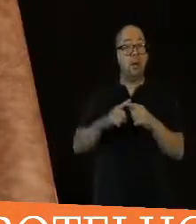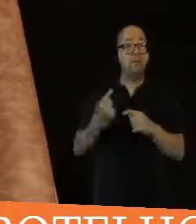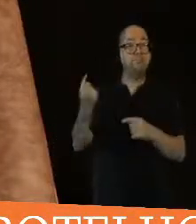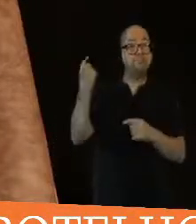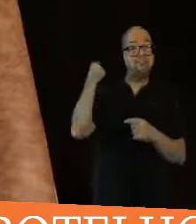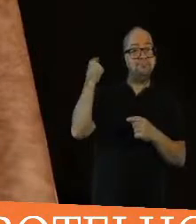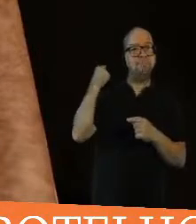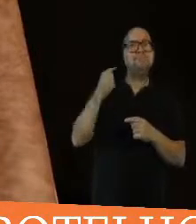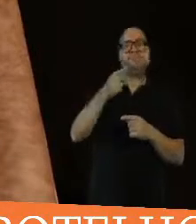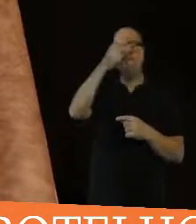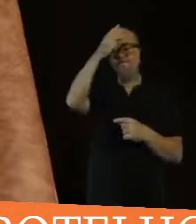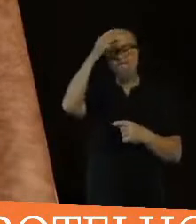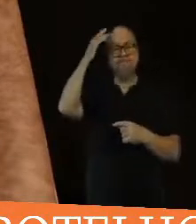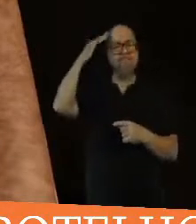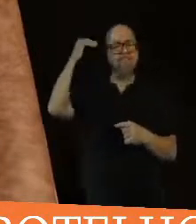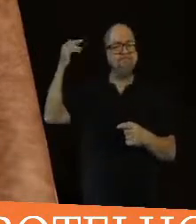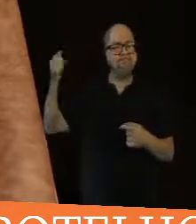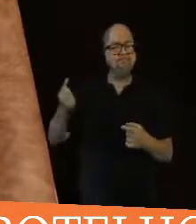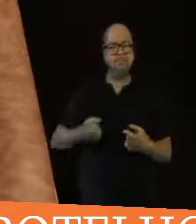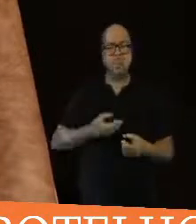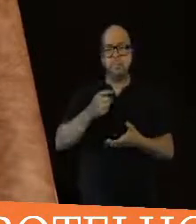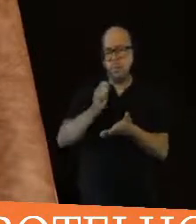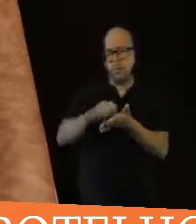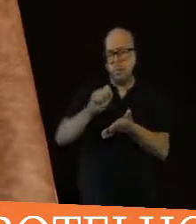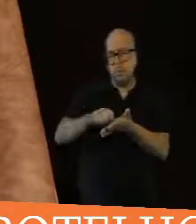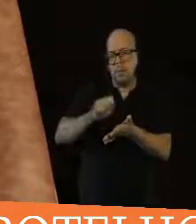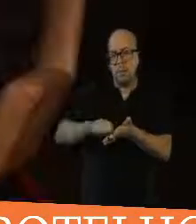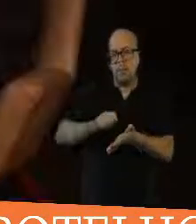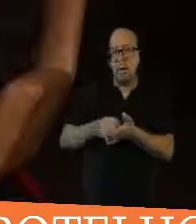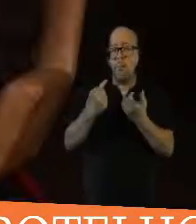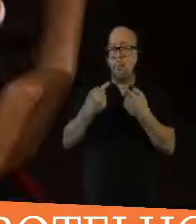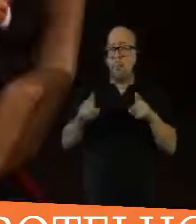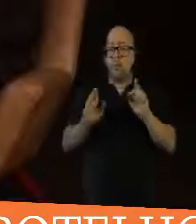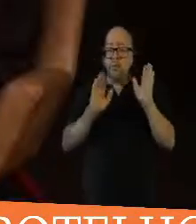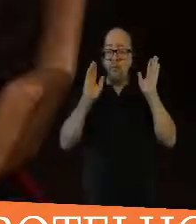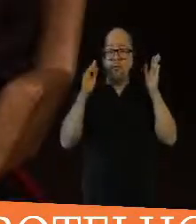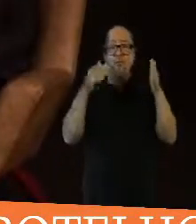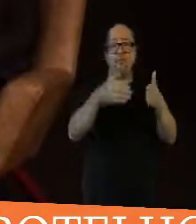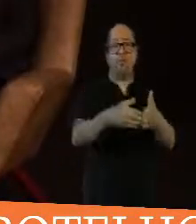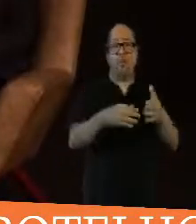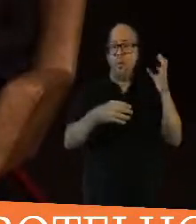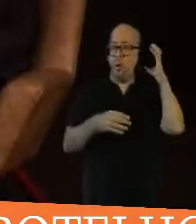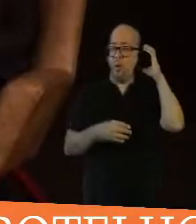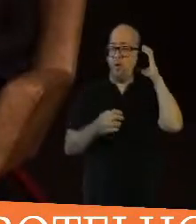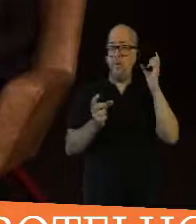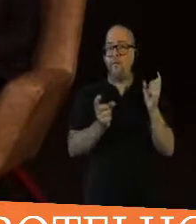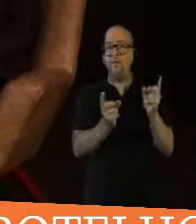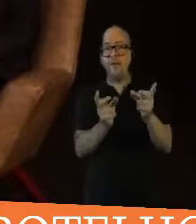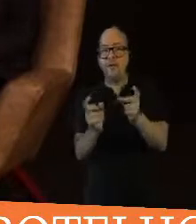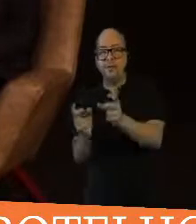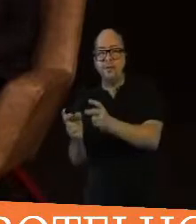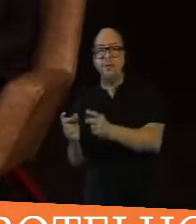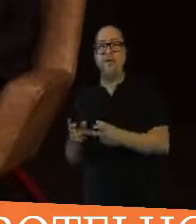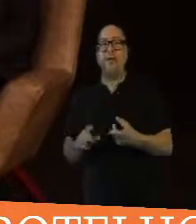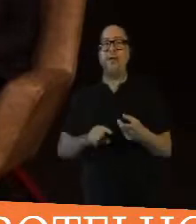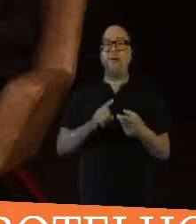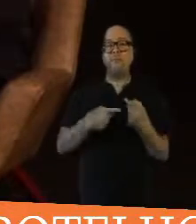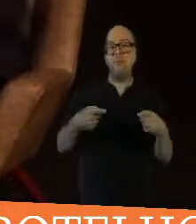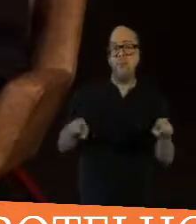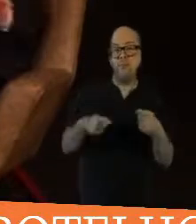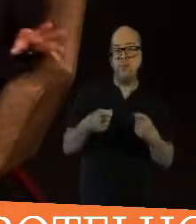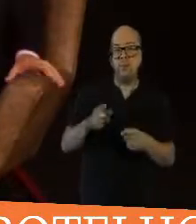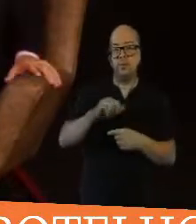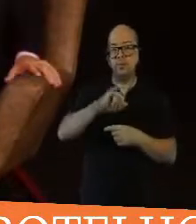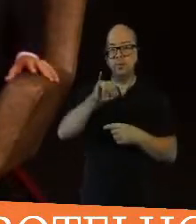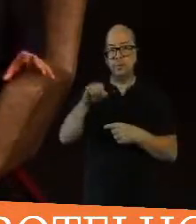vários compositores começam a se especializar em fazer músicas para vender produtos, né, que são os chamados jingles, né?